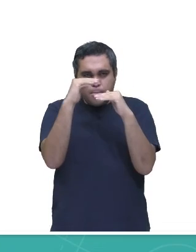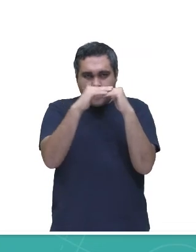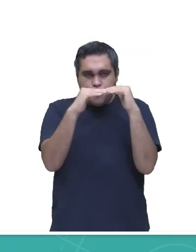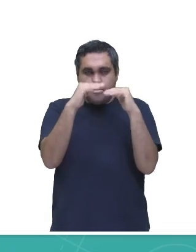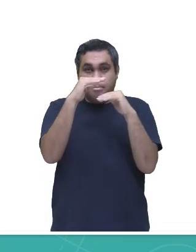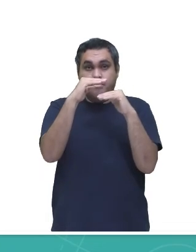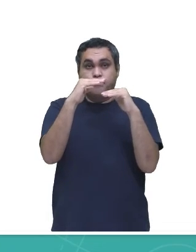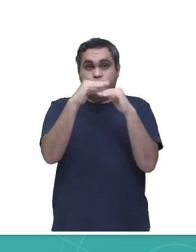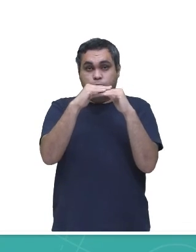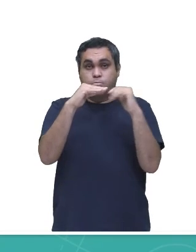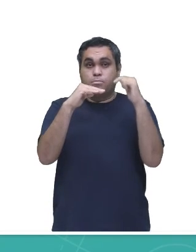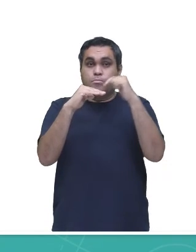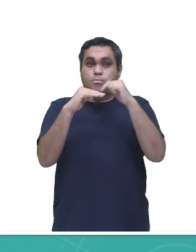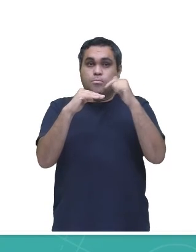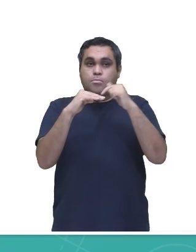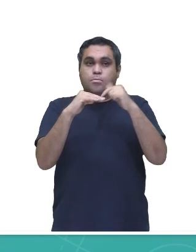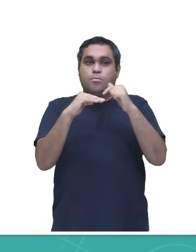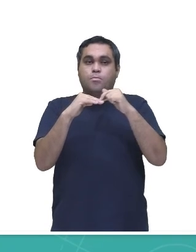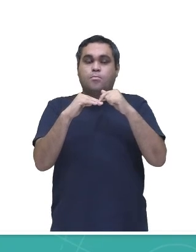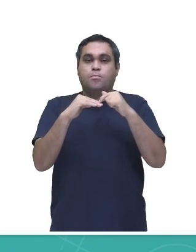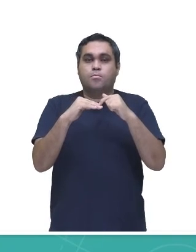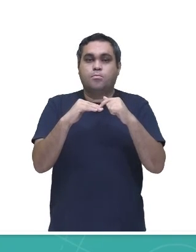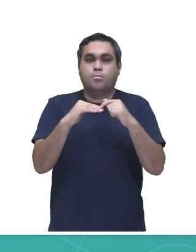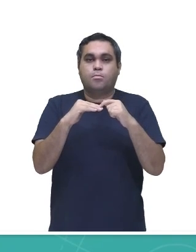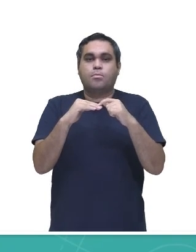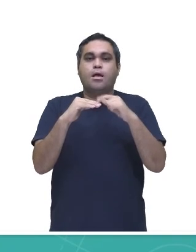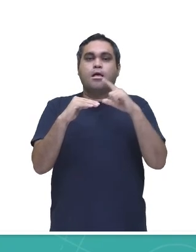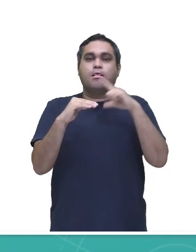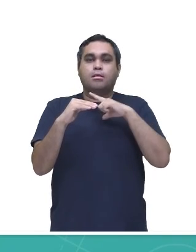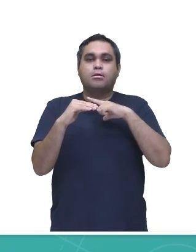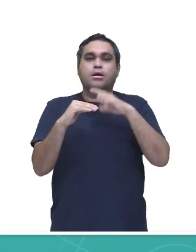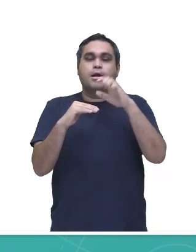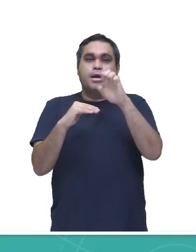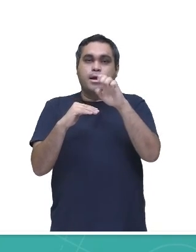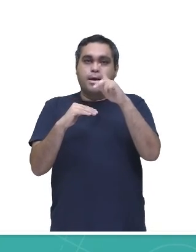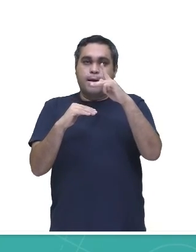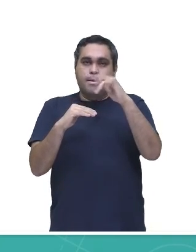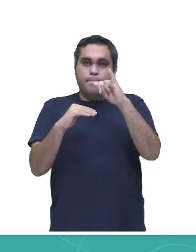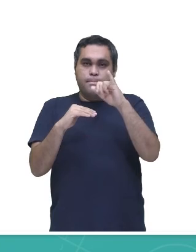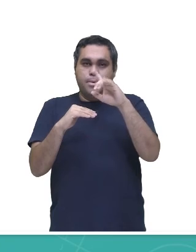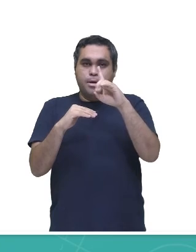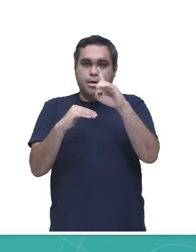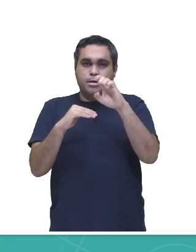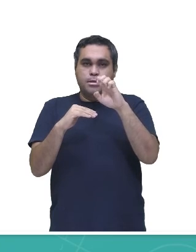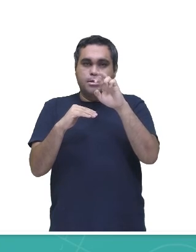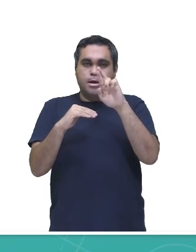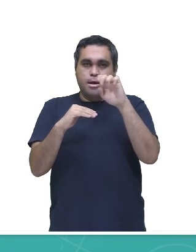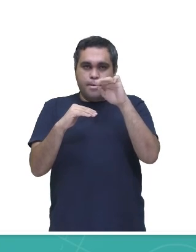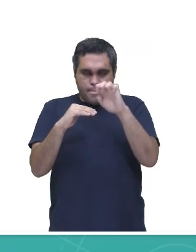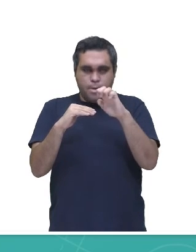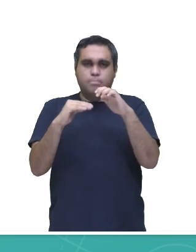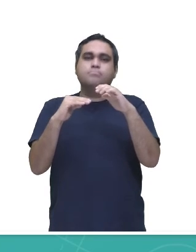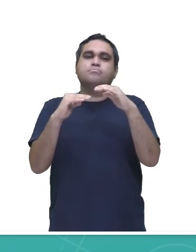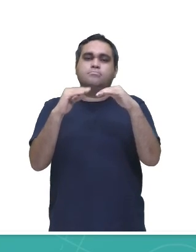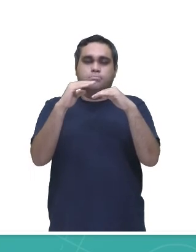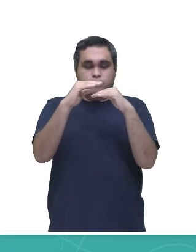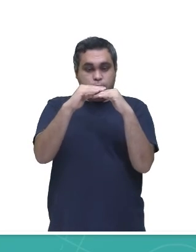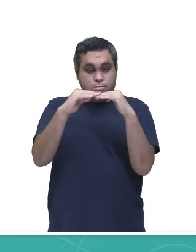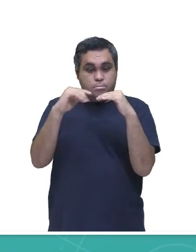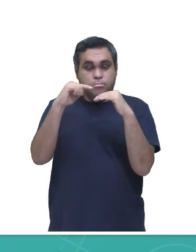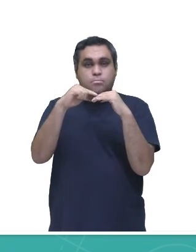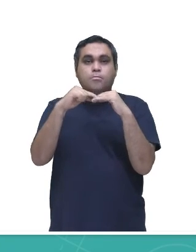vocês. Então, nós temos aqui as camadas, então, da pele, né? Lembrando que são duas camadas, né? E nós temos lá